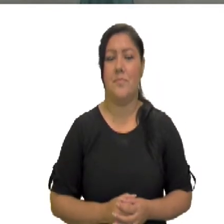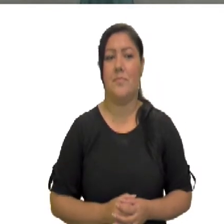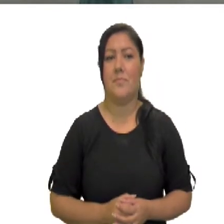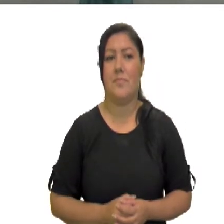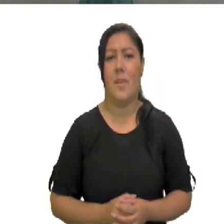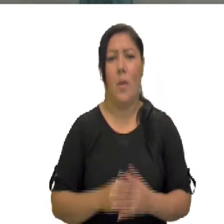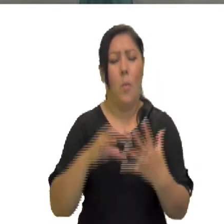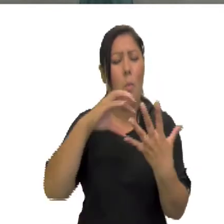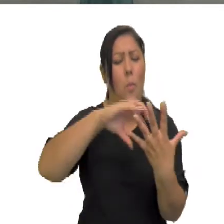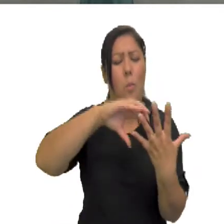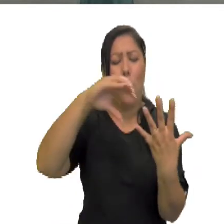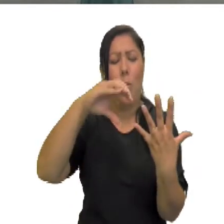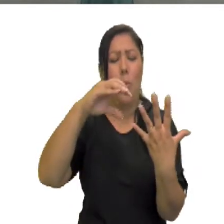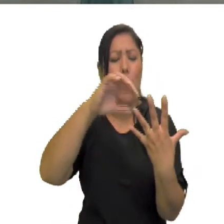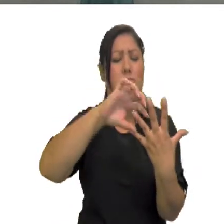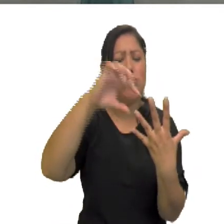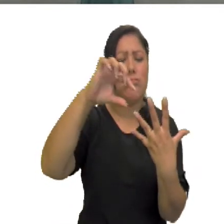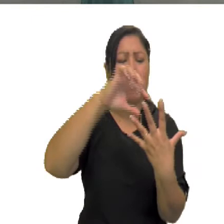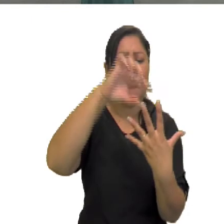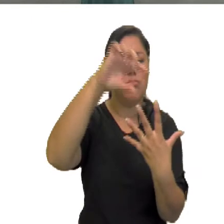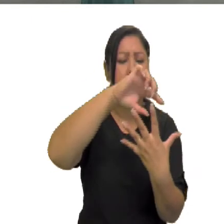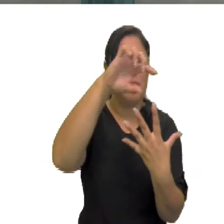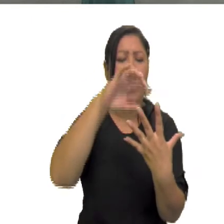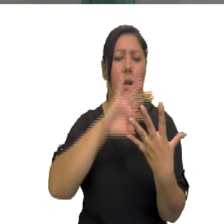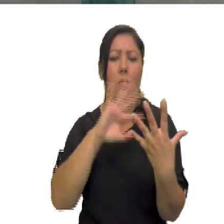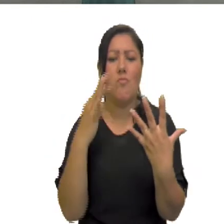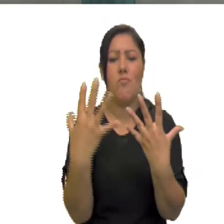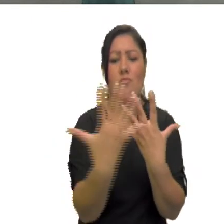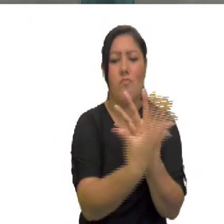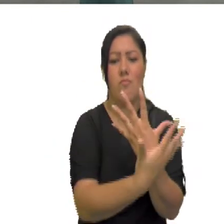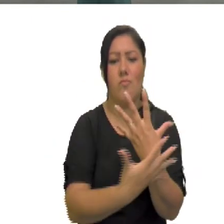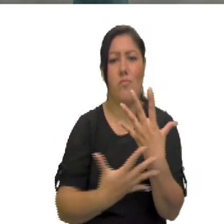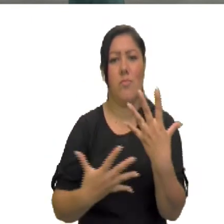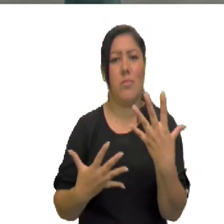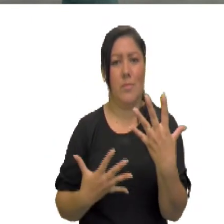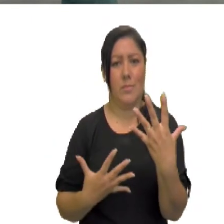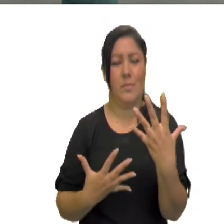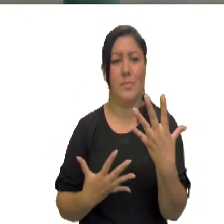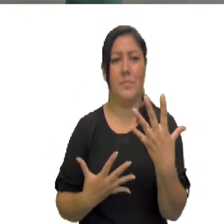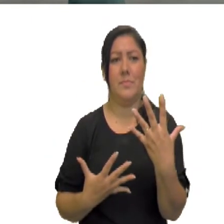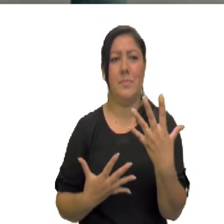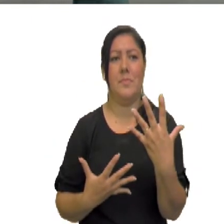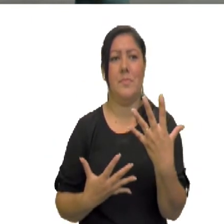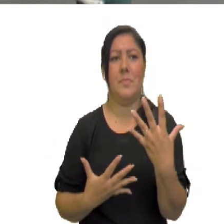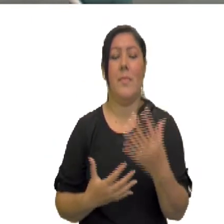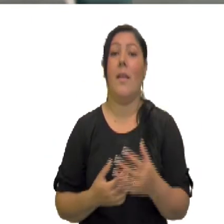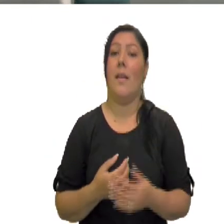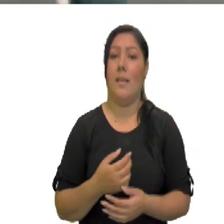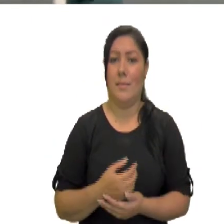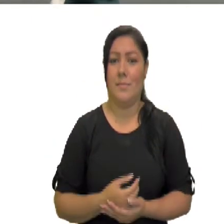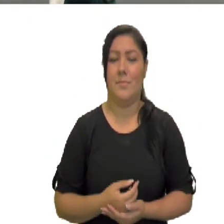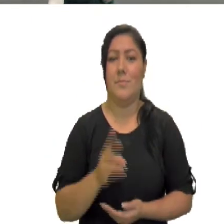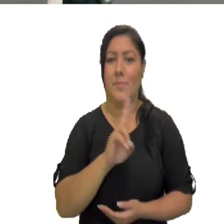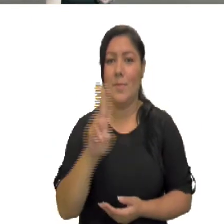o corpo destes organismos. É daí que surge o nome.